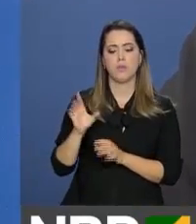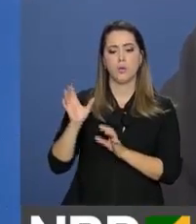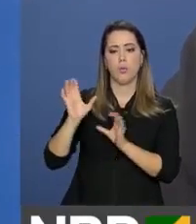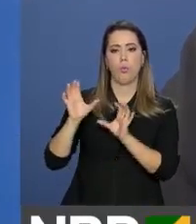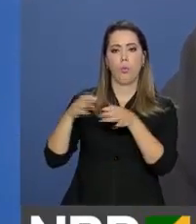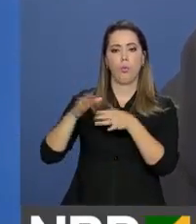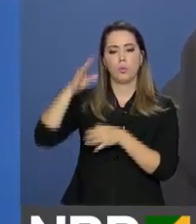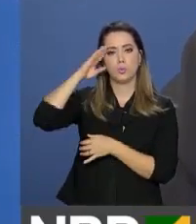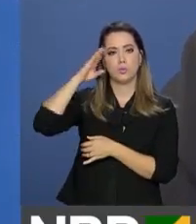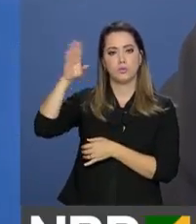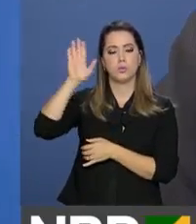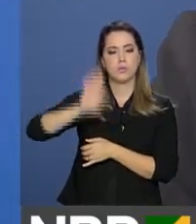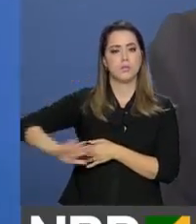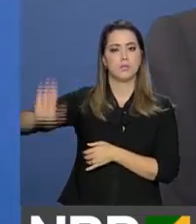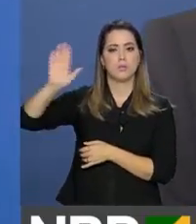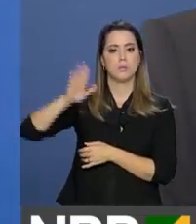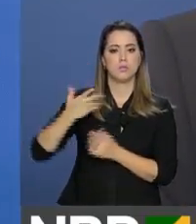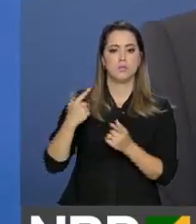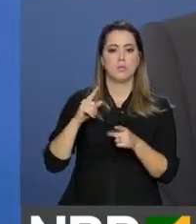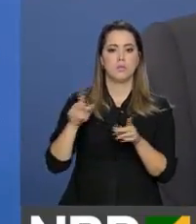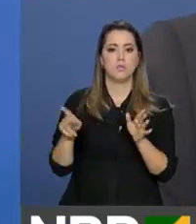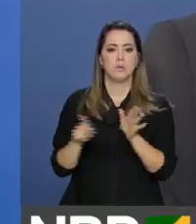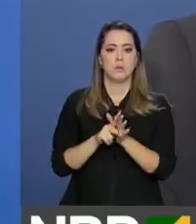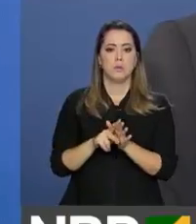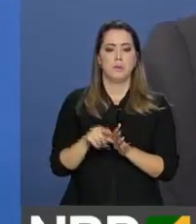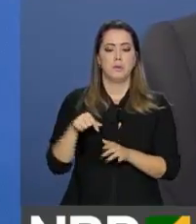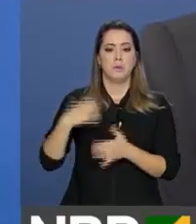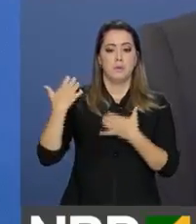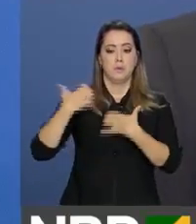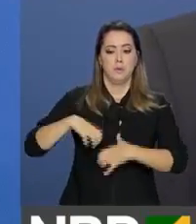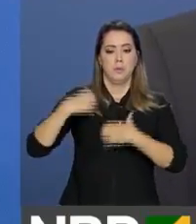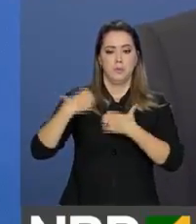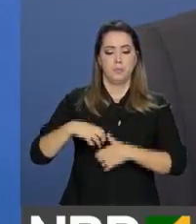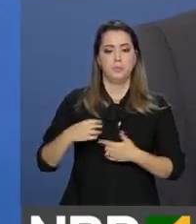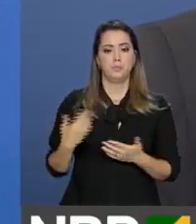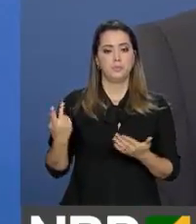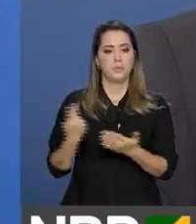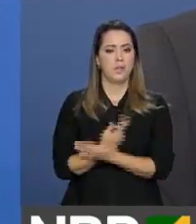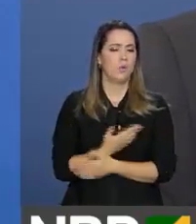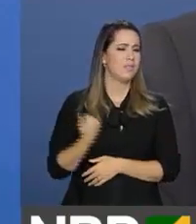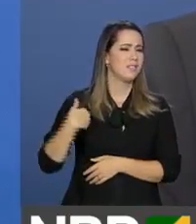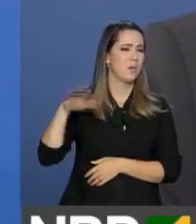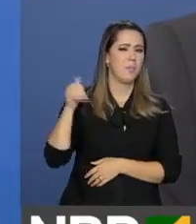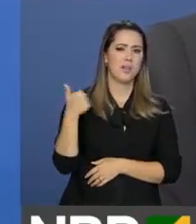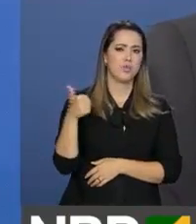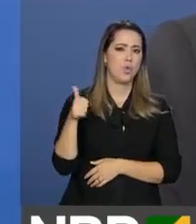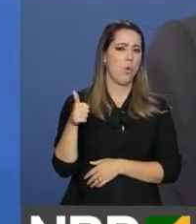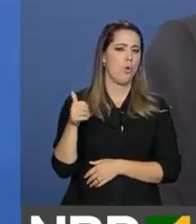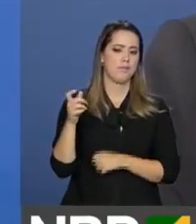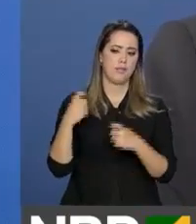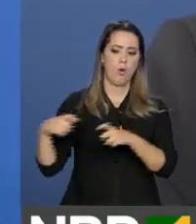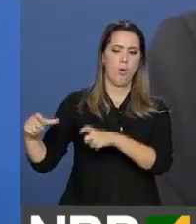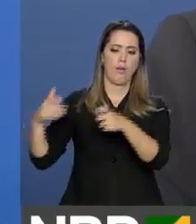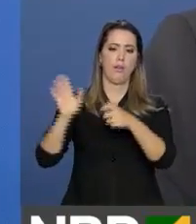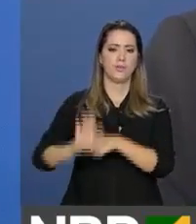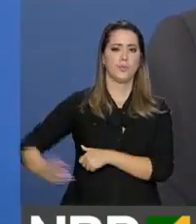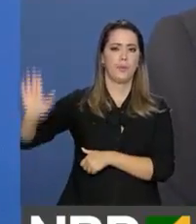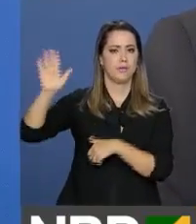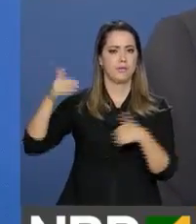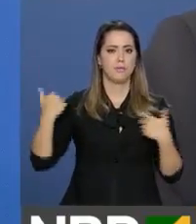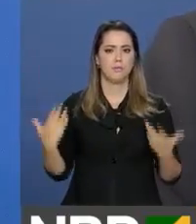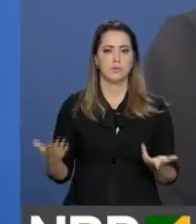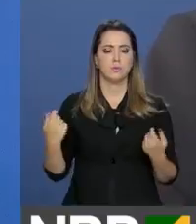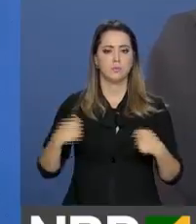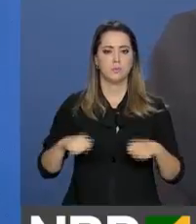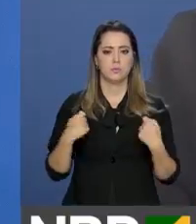forças nacionais federais, as próprias forças armadas. Isso aconteceu em mais de 11 estados da Federação Brasileira, que houve um